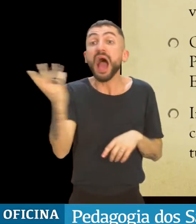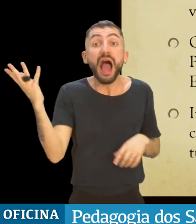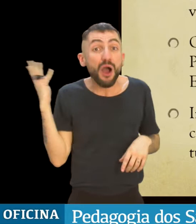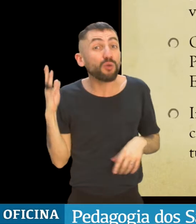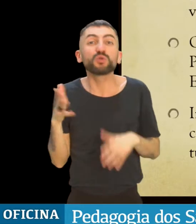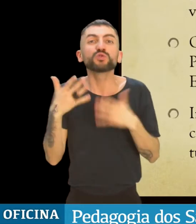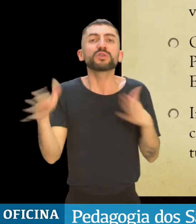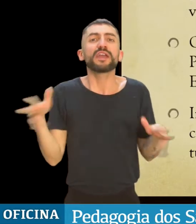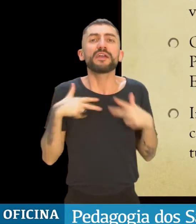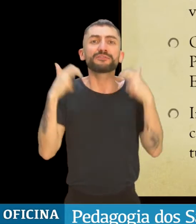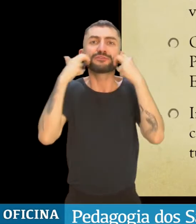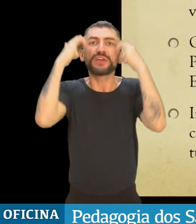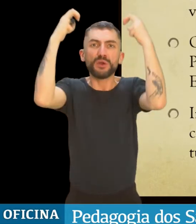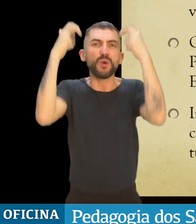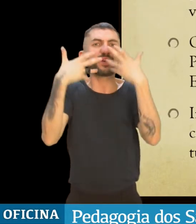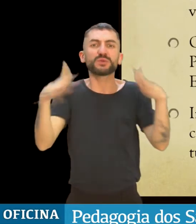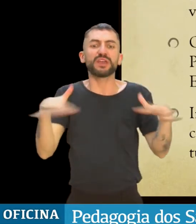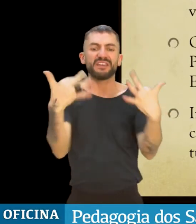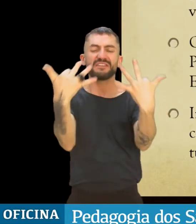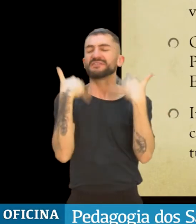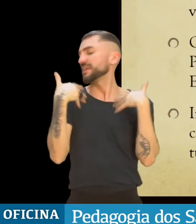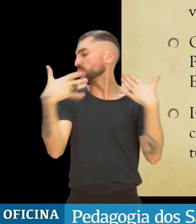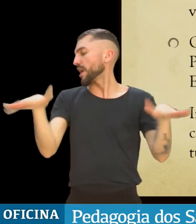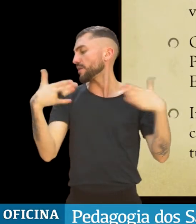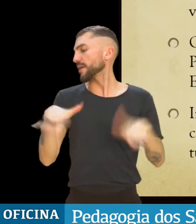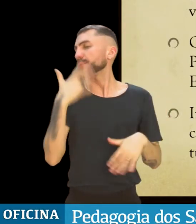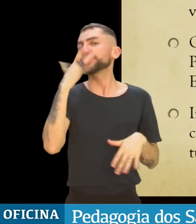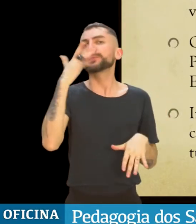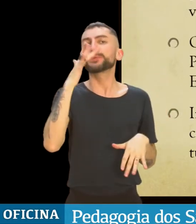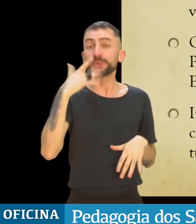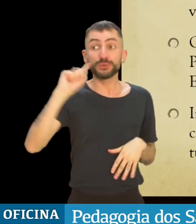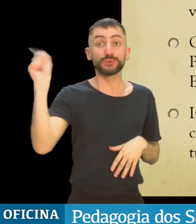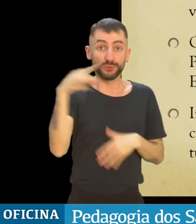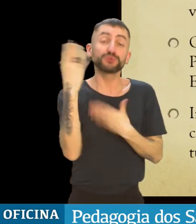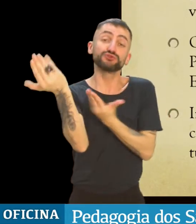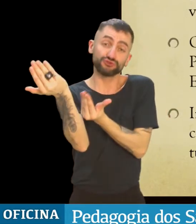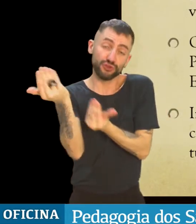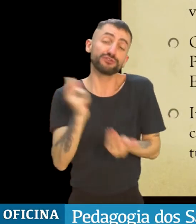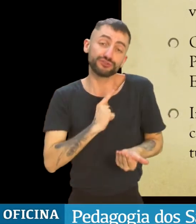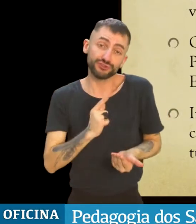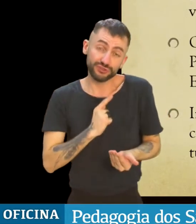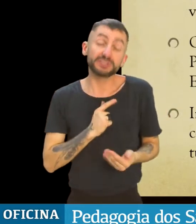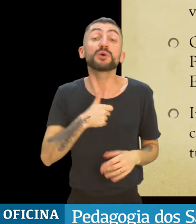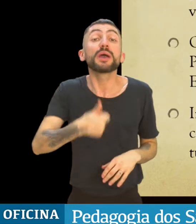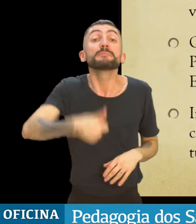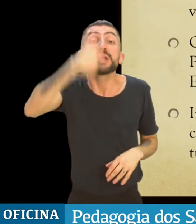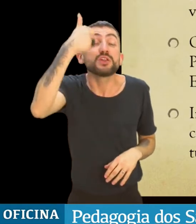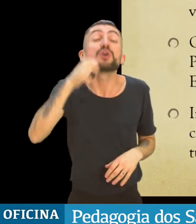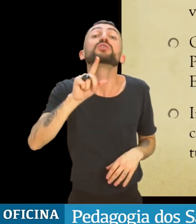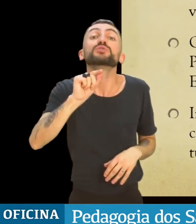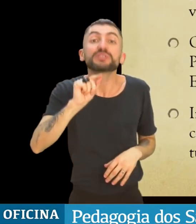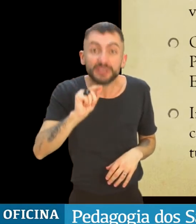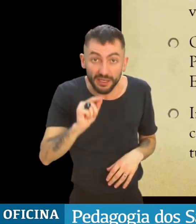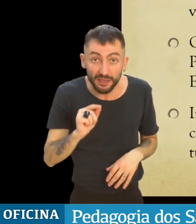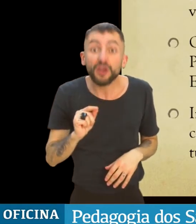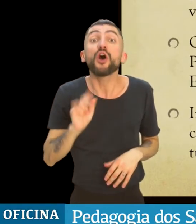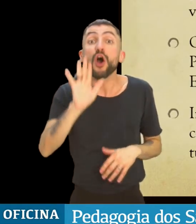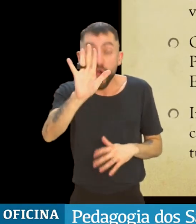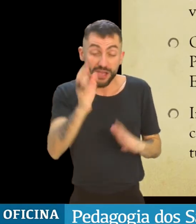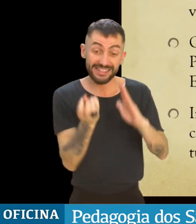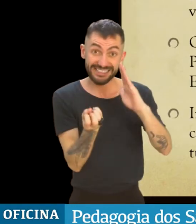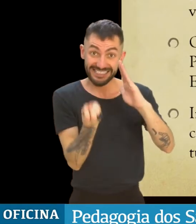ao ridículo, de passar vergonha, de ser zoado. E aí é você demonstrar que o que